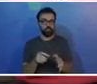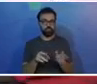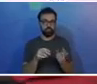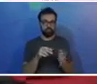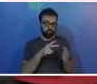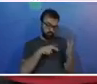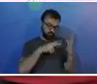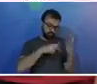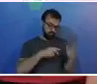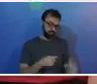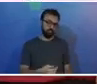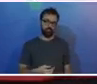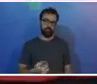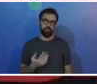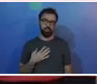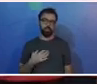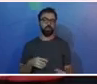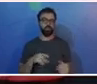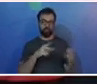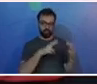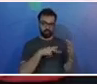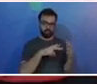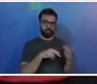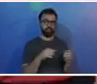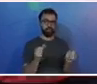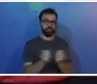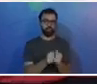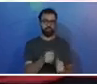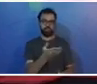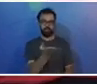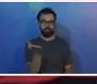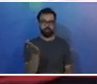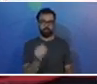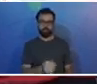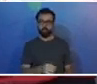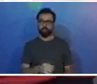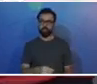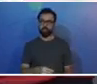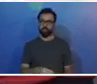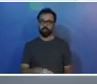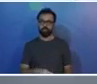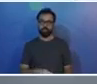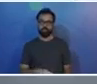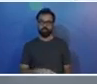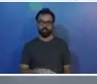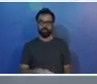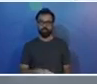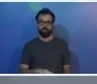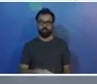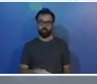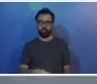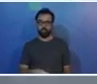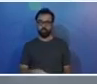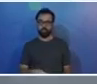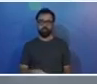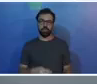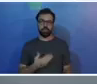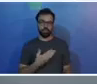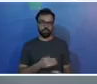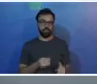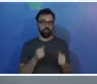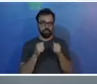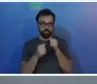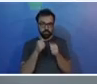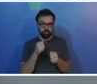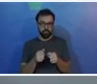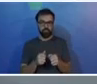por quê? Porque é muito importante. Reportagem significa o quê? Que ela é verdadeira, não foi inventada. Isso foi